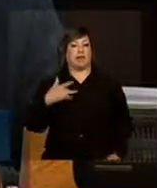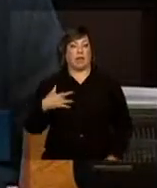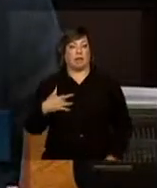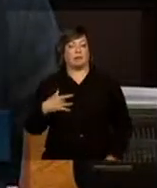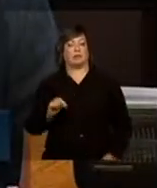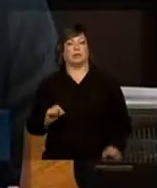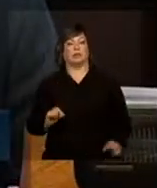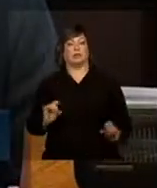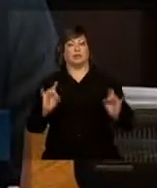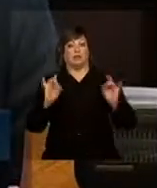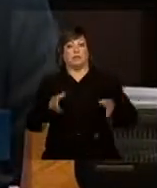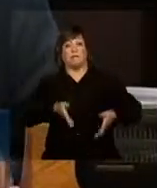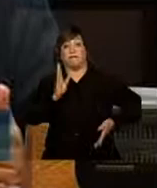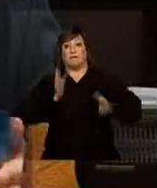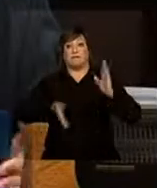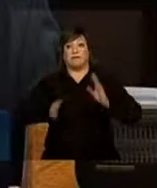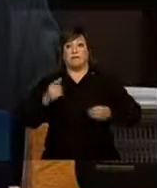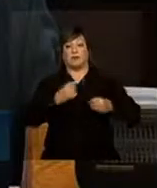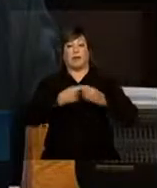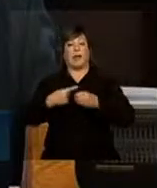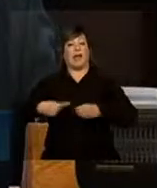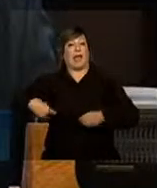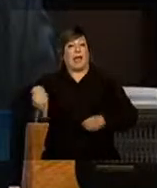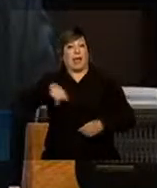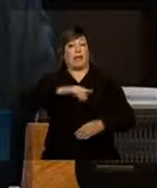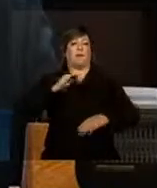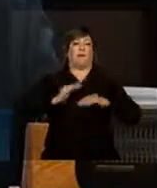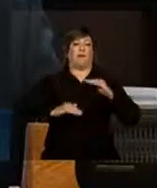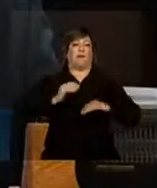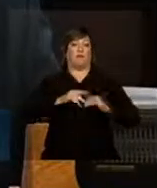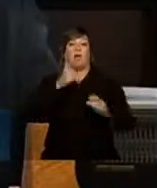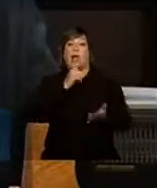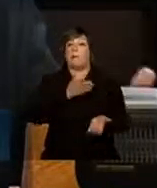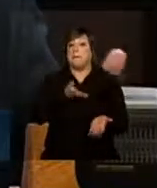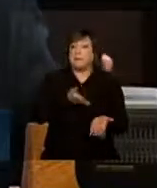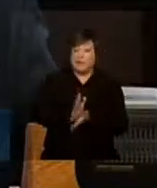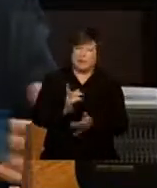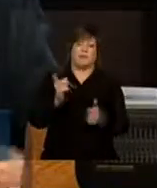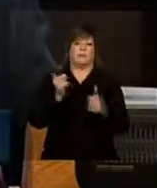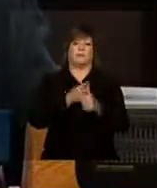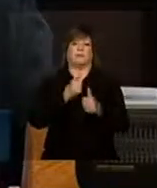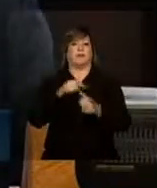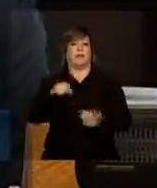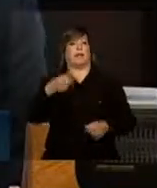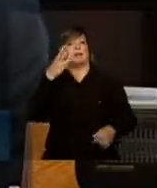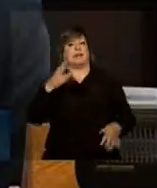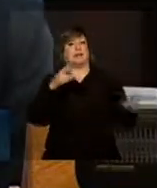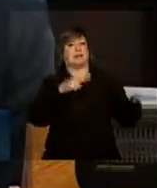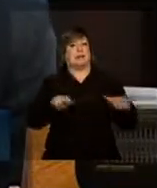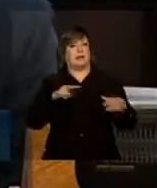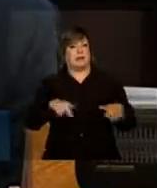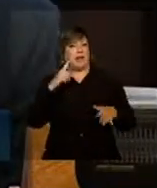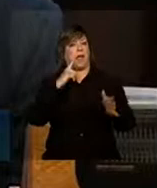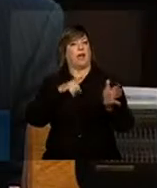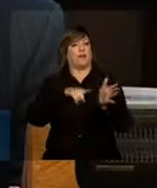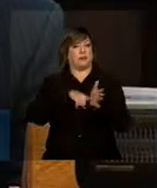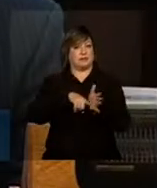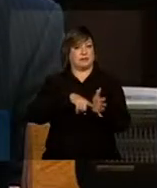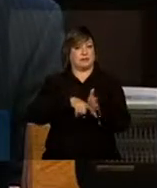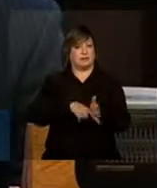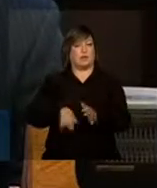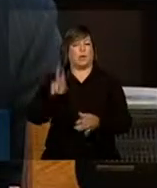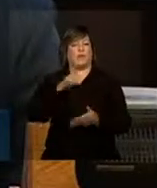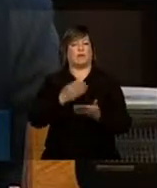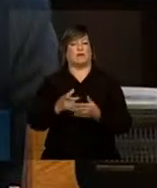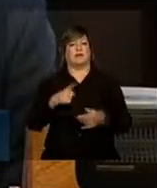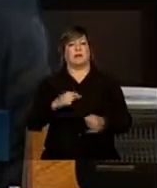municípios, para as comunidades que precisam desses médicos, aqueles profissionais que sejam aprovados por essas 3 semanas de avaliação que as